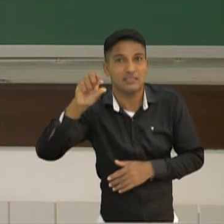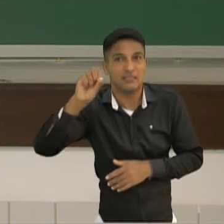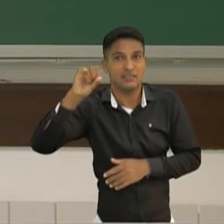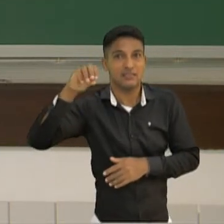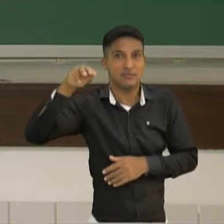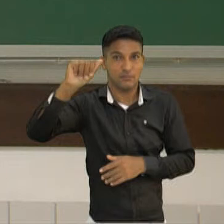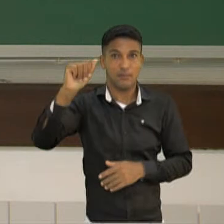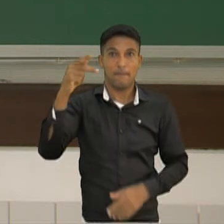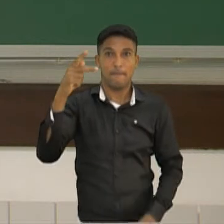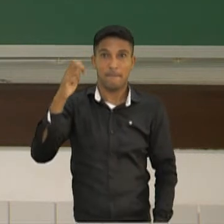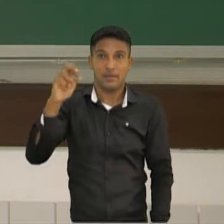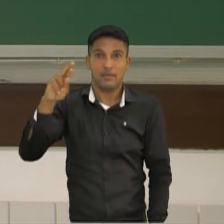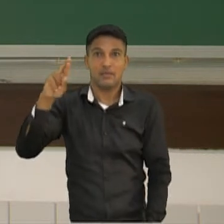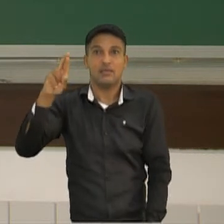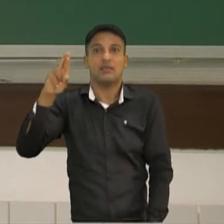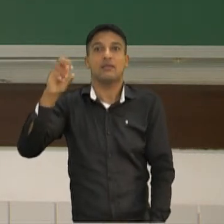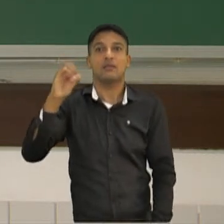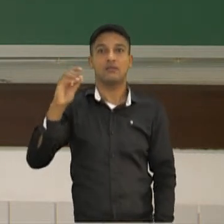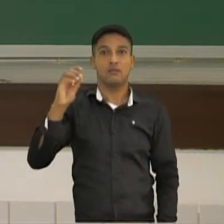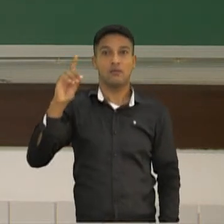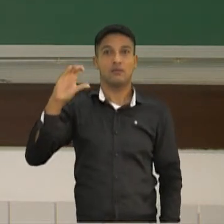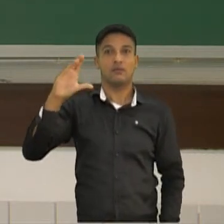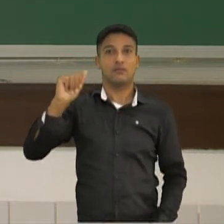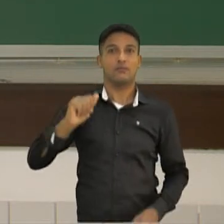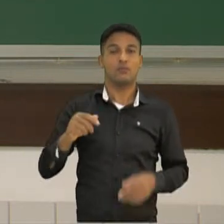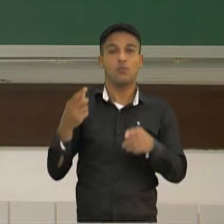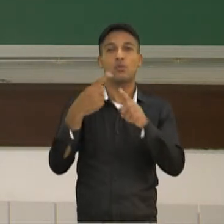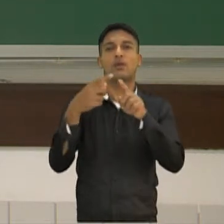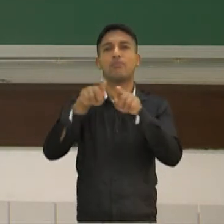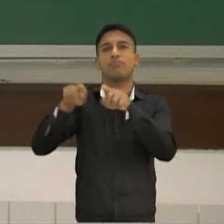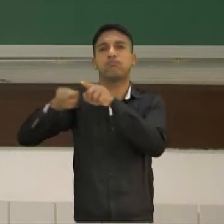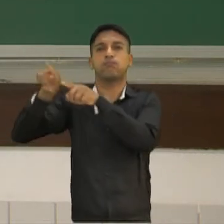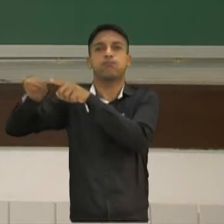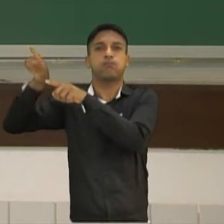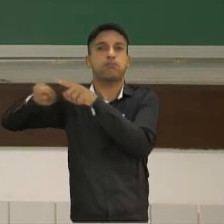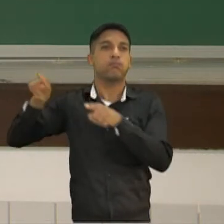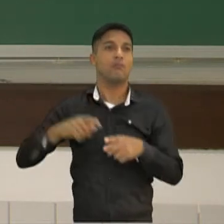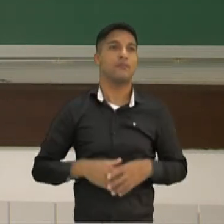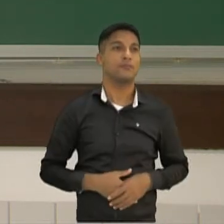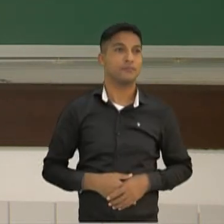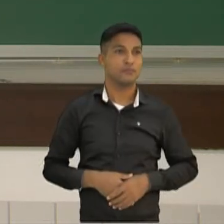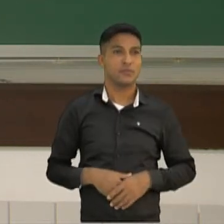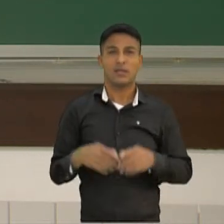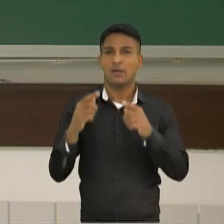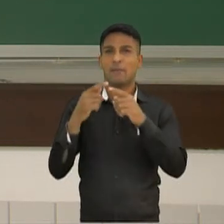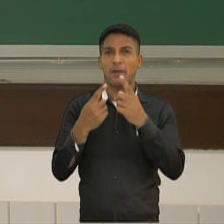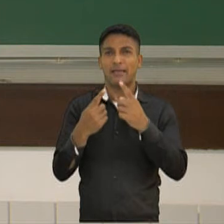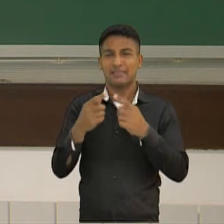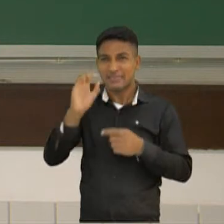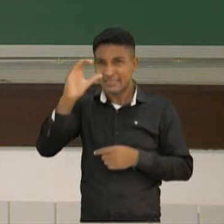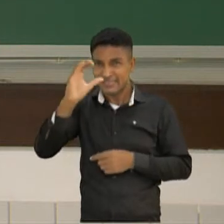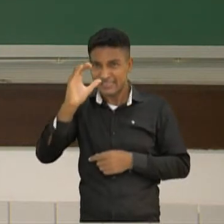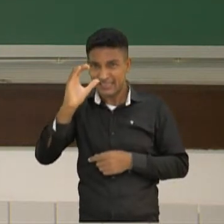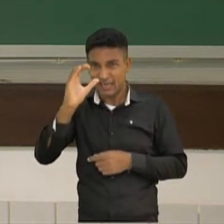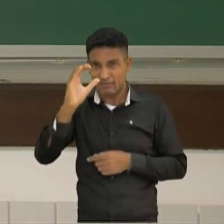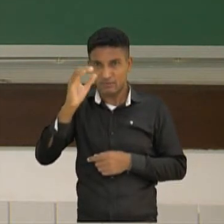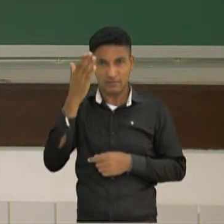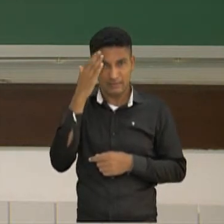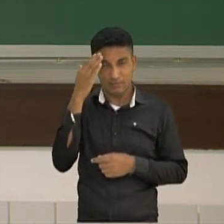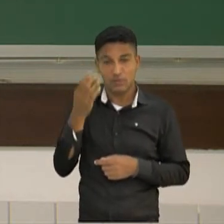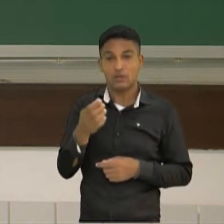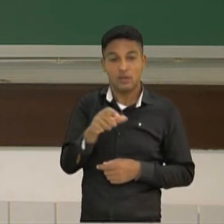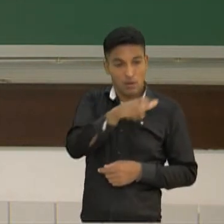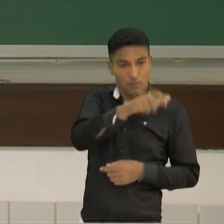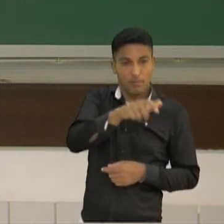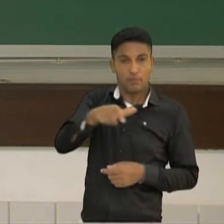Muito bem. Podemos arredondar para os centavos? Porque a gente quer saber quanto que cada garçom vai receber, né? Não tem como eu dizer que vai